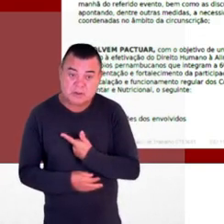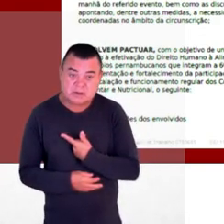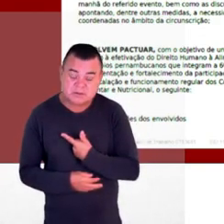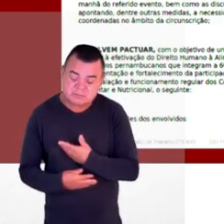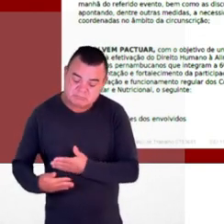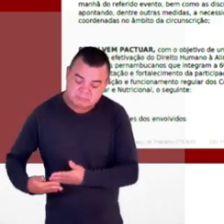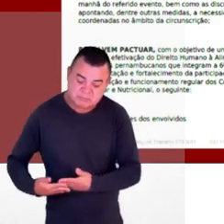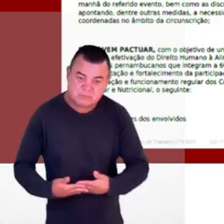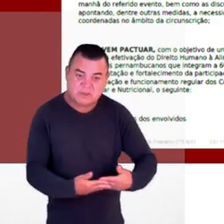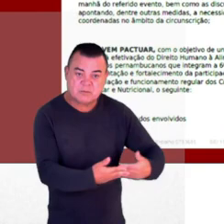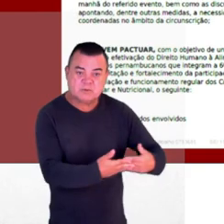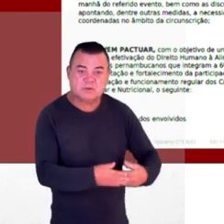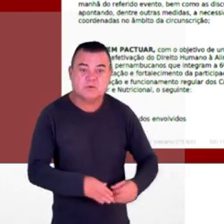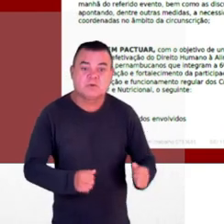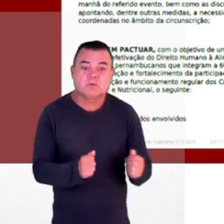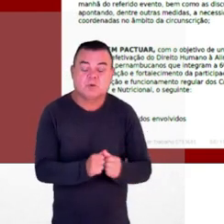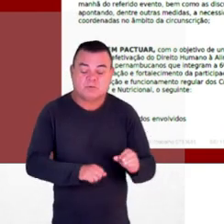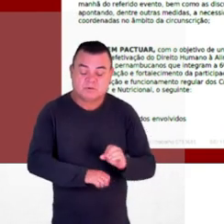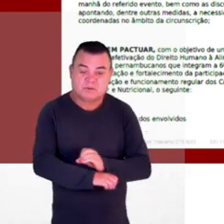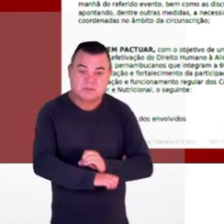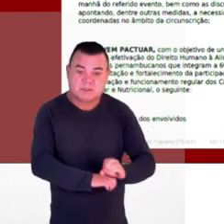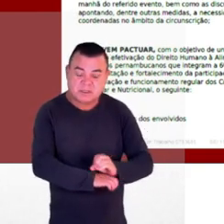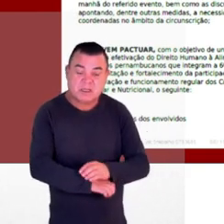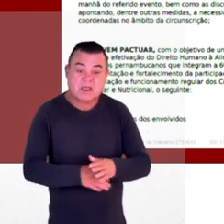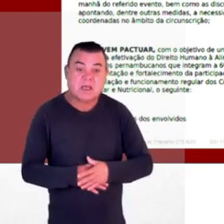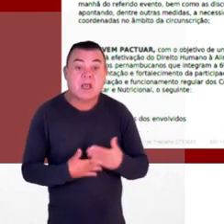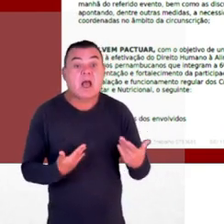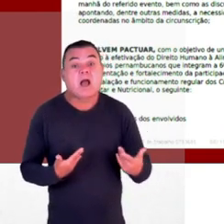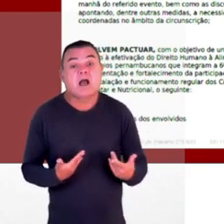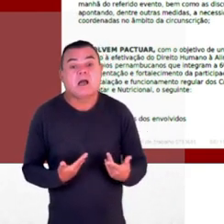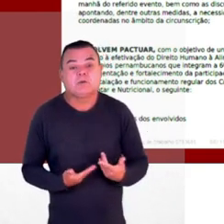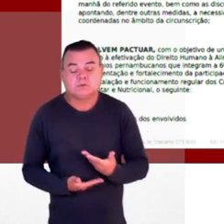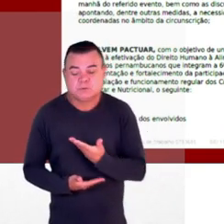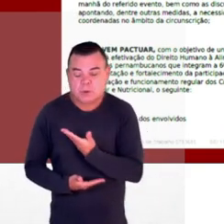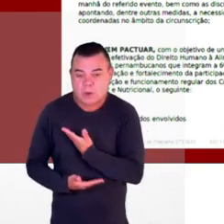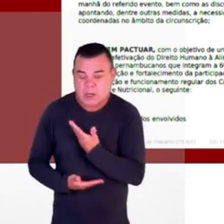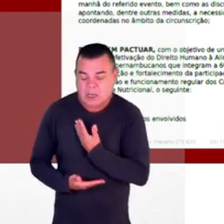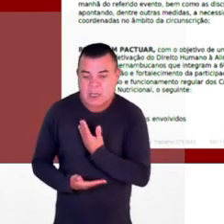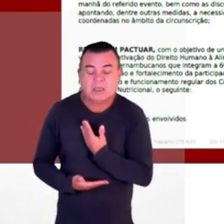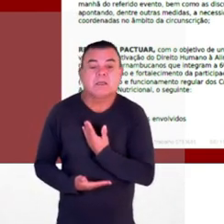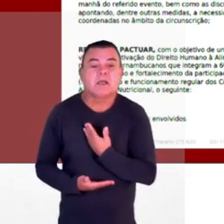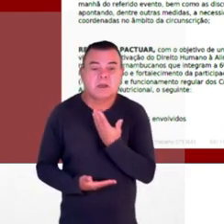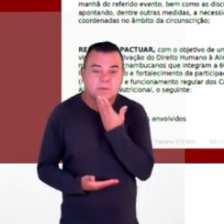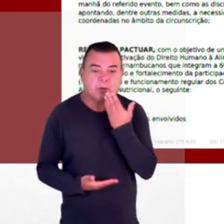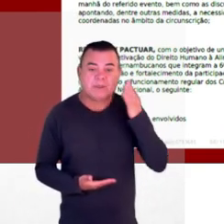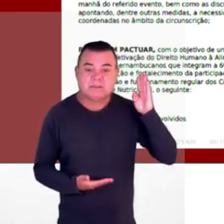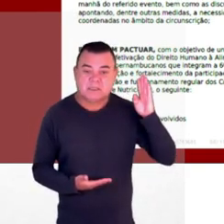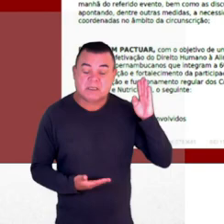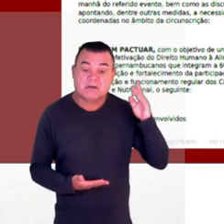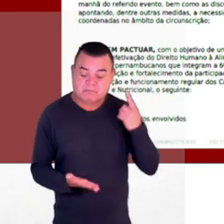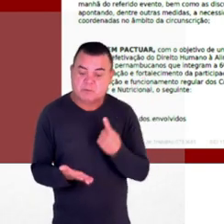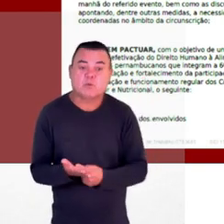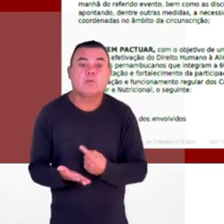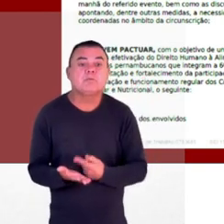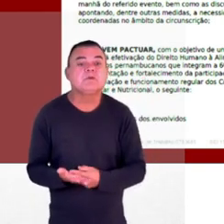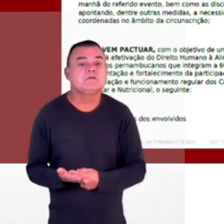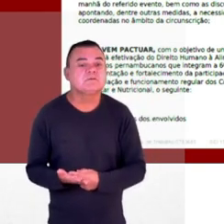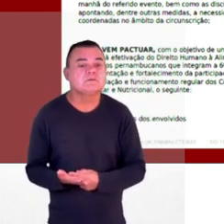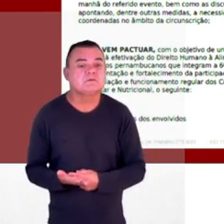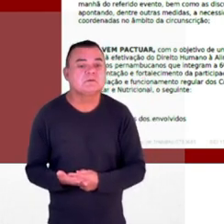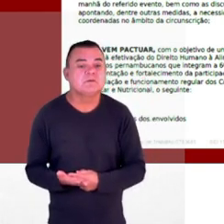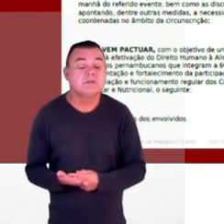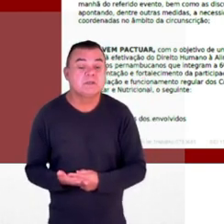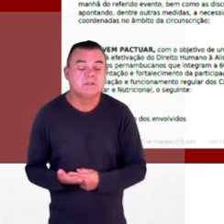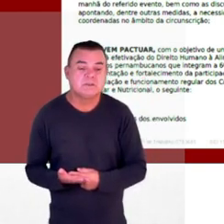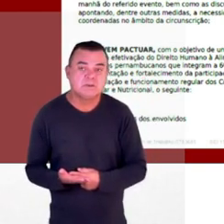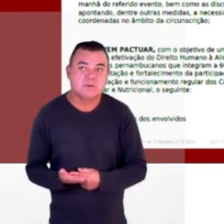os colegas se comprometerem e isso vai à publicação no diário oficial a um compromisso que num determinado